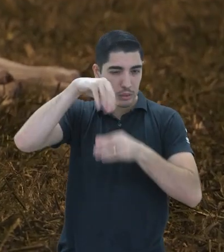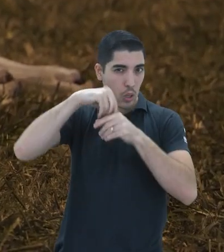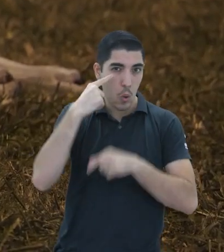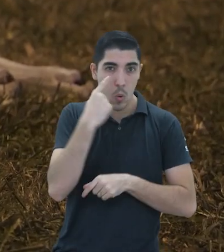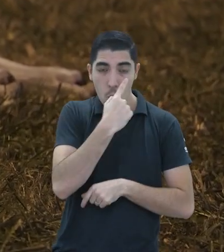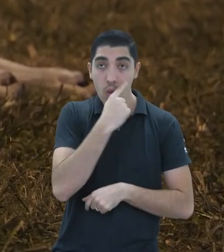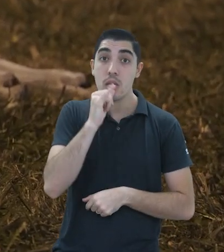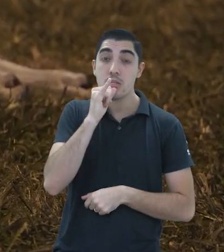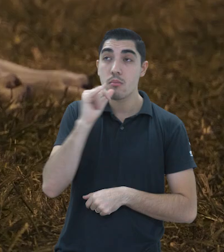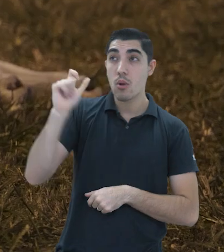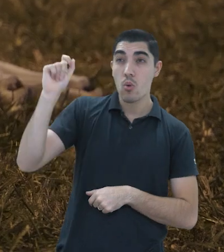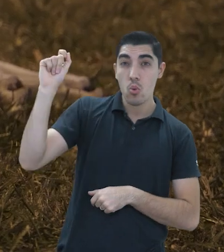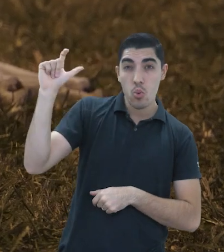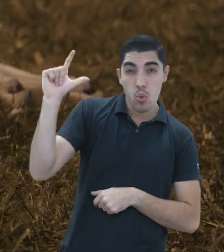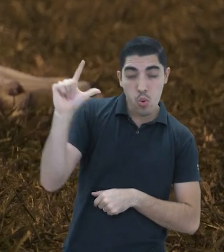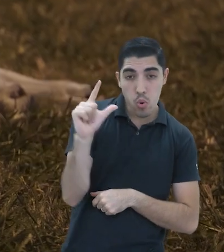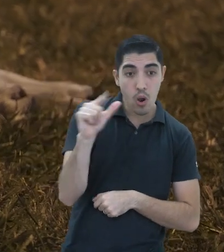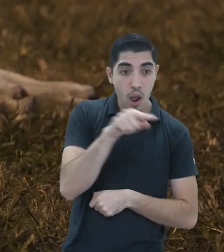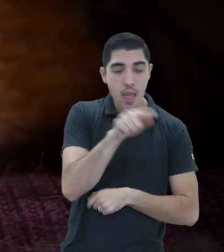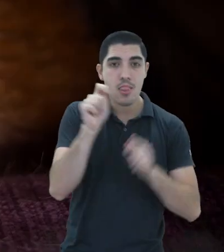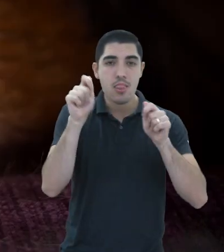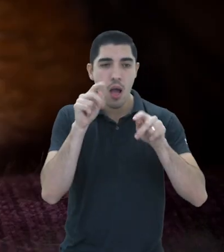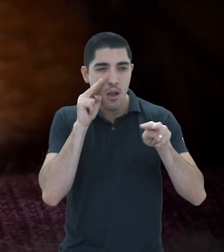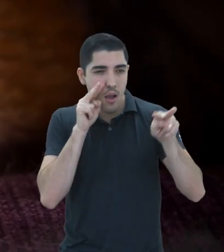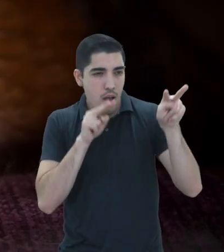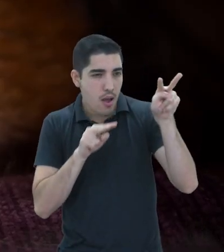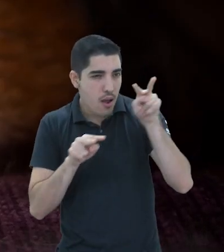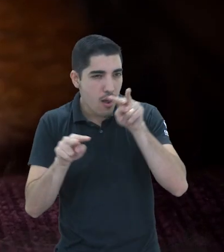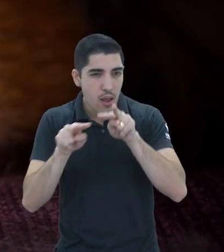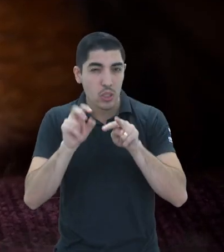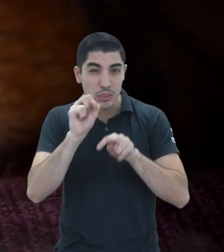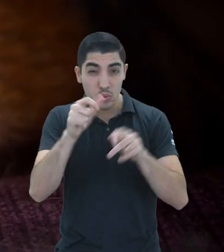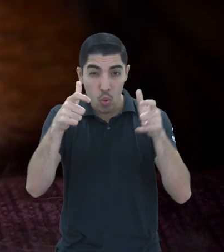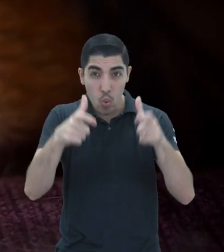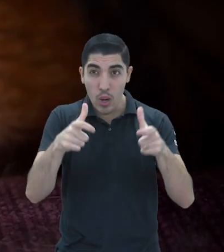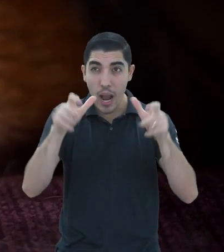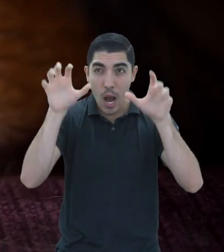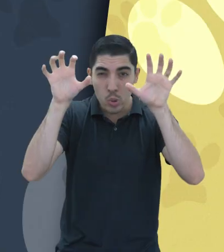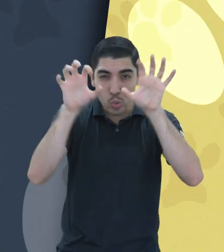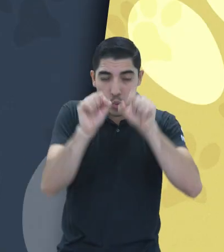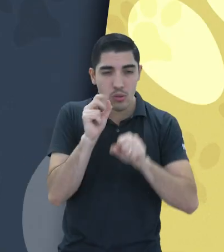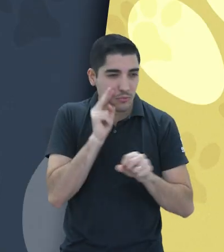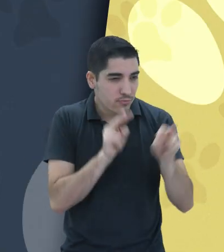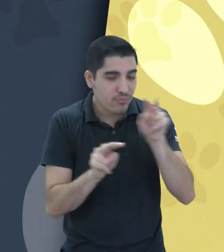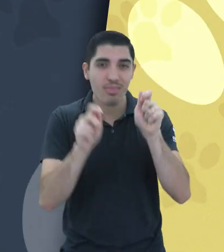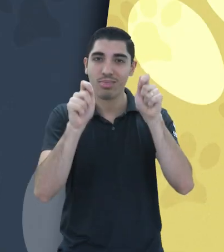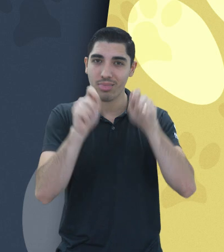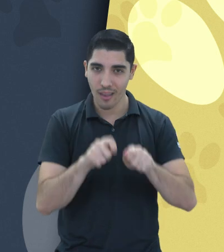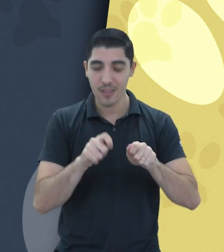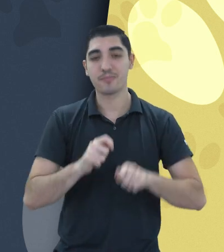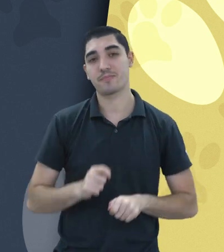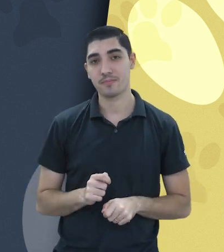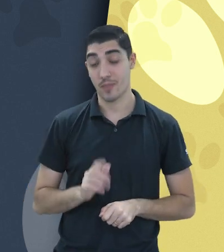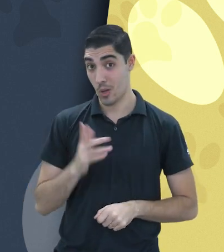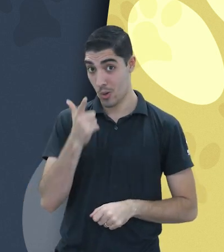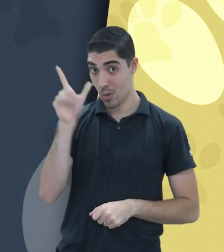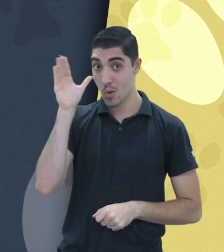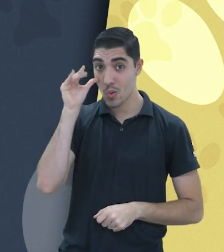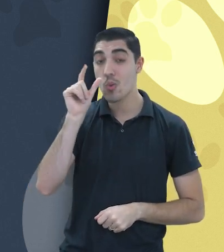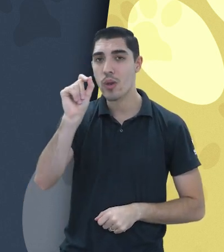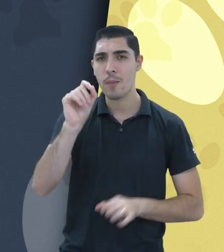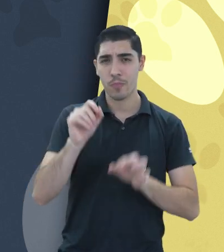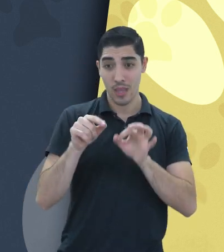reflete a luz e aumenta a capacidade de enxergar em condições de baixa luminosidade. E mais curiosidades, a visão